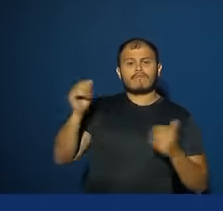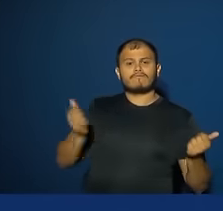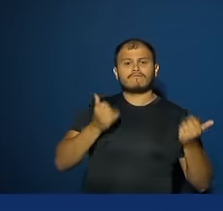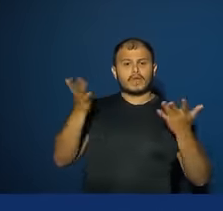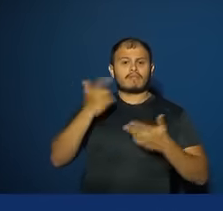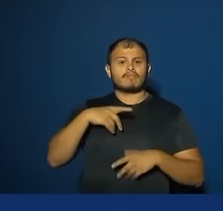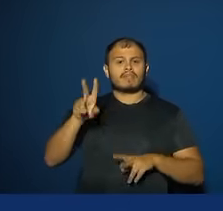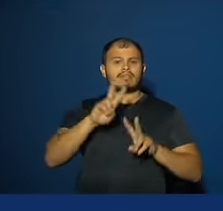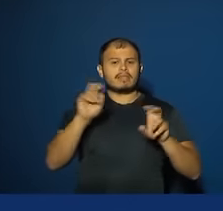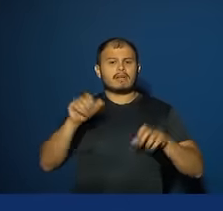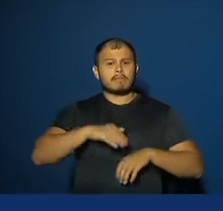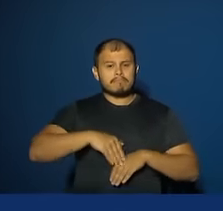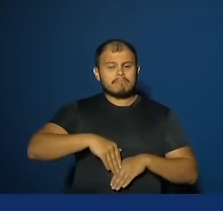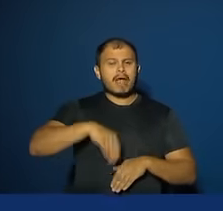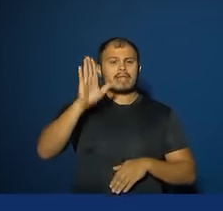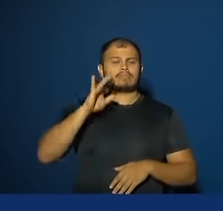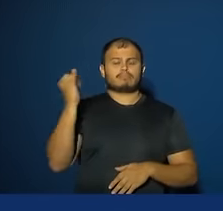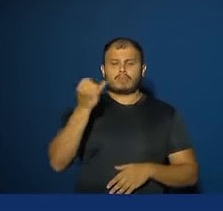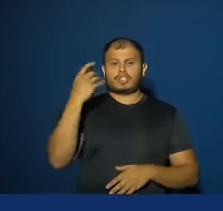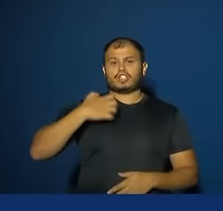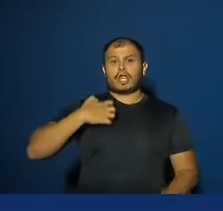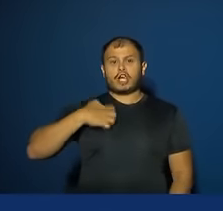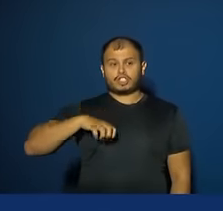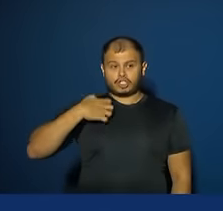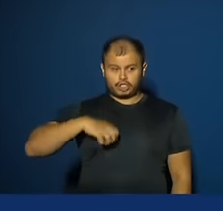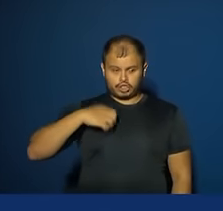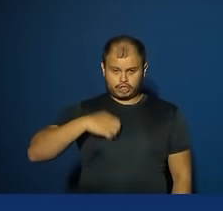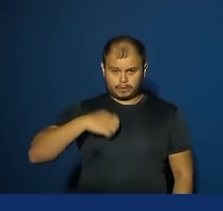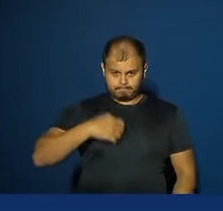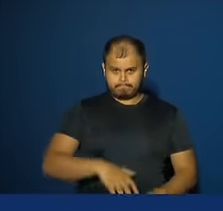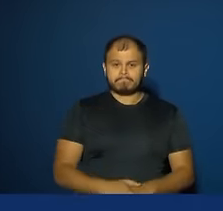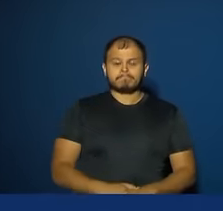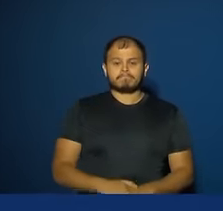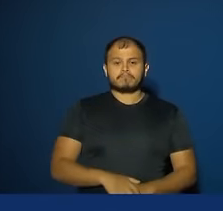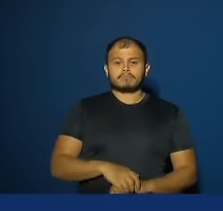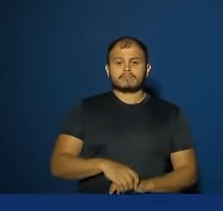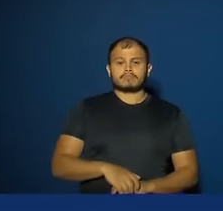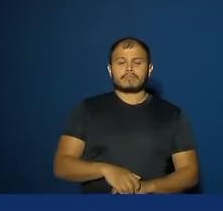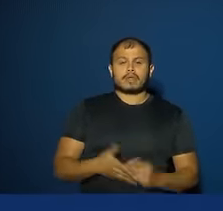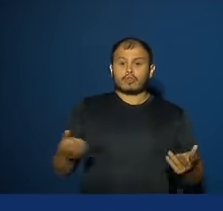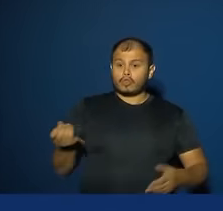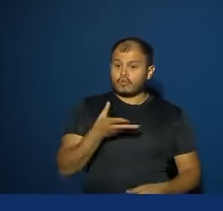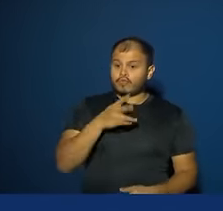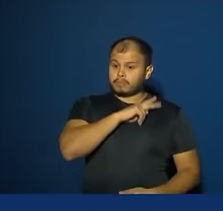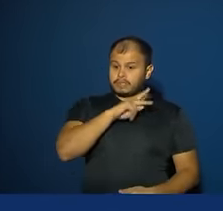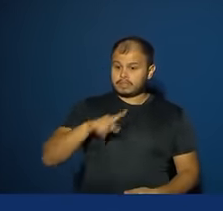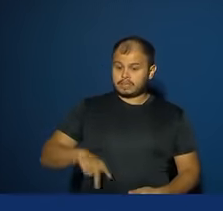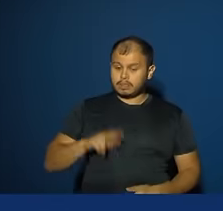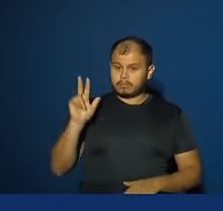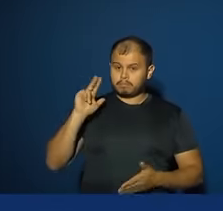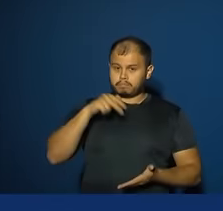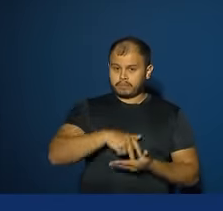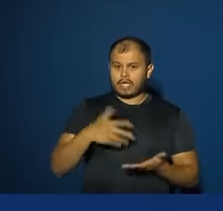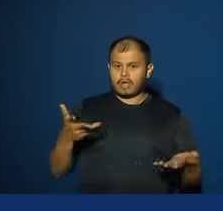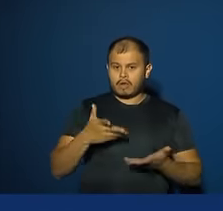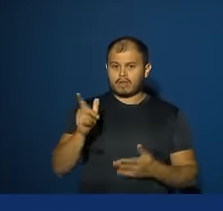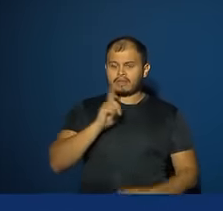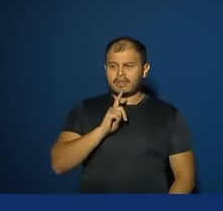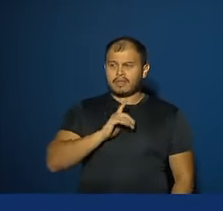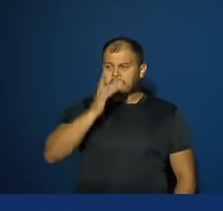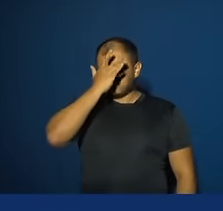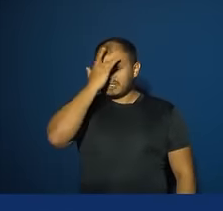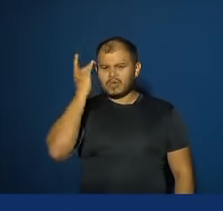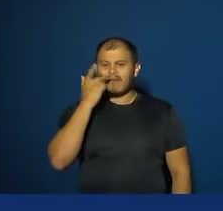nosso mais importante vizinho Argentina eh o presidente recém eleito eh cujo apelido na